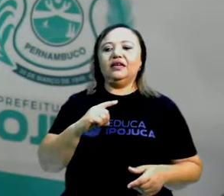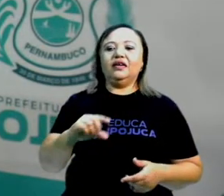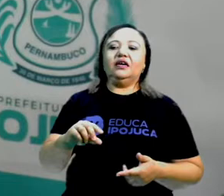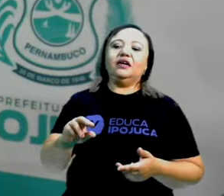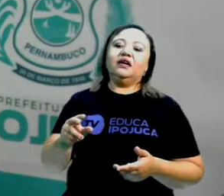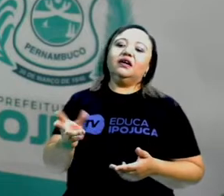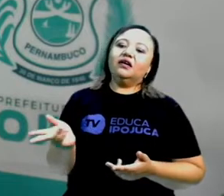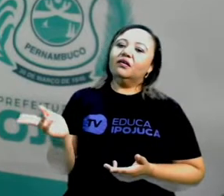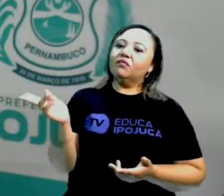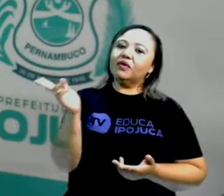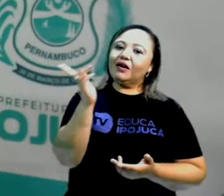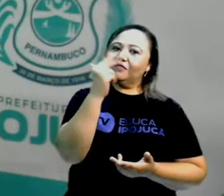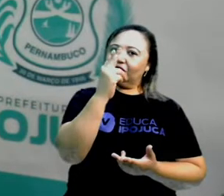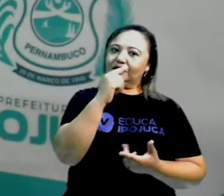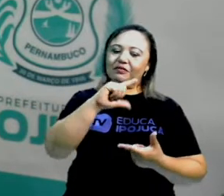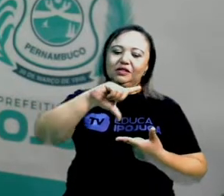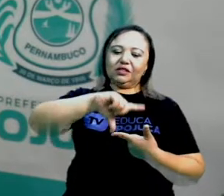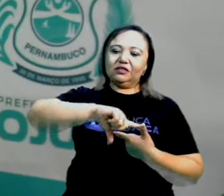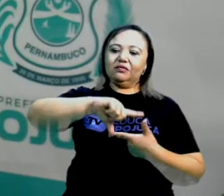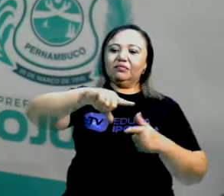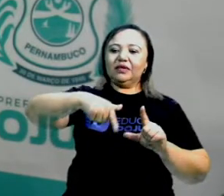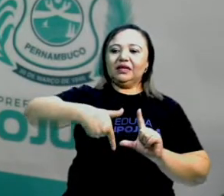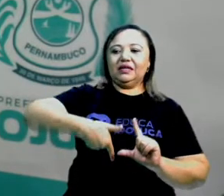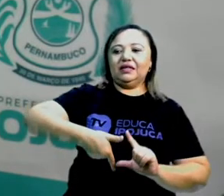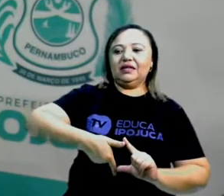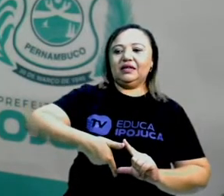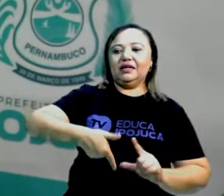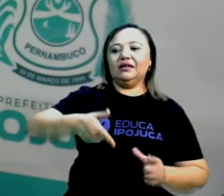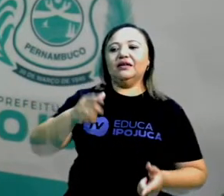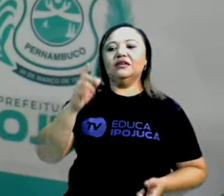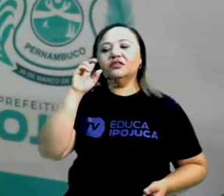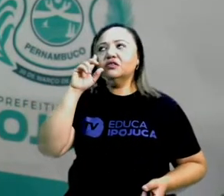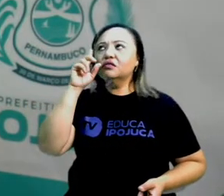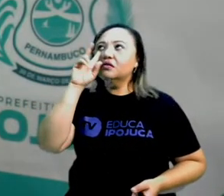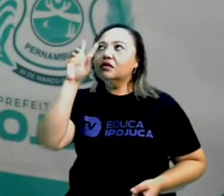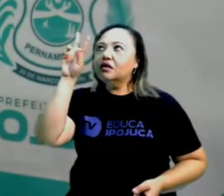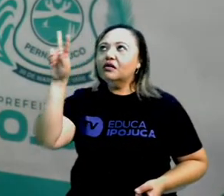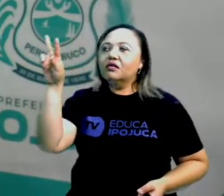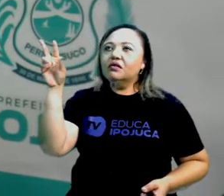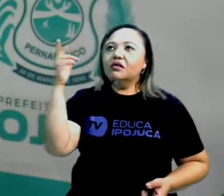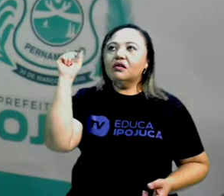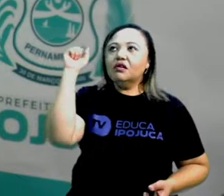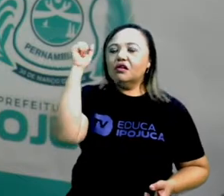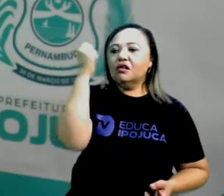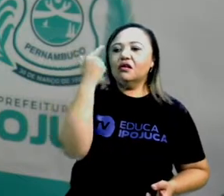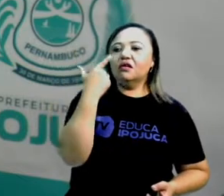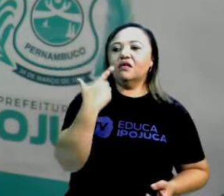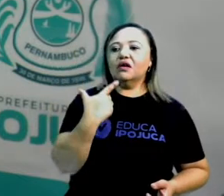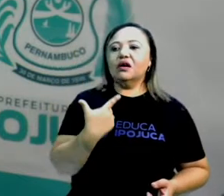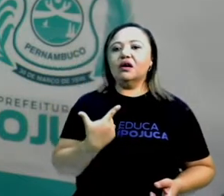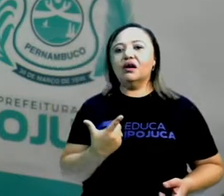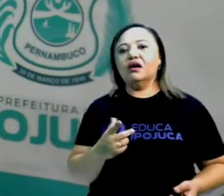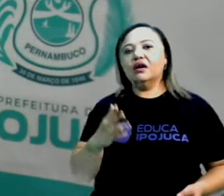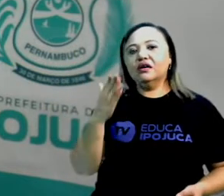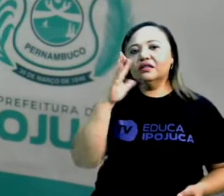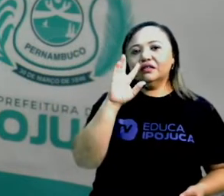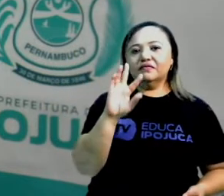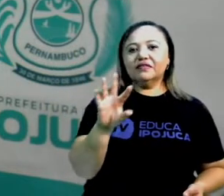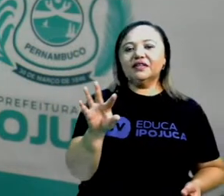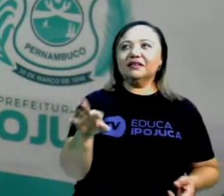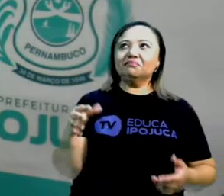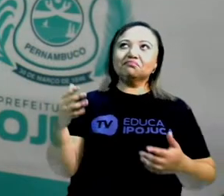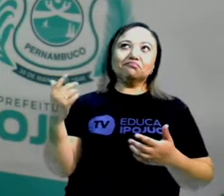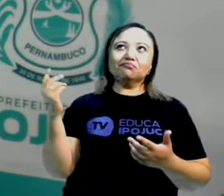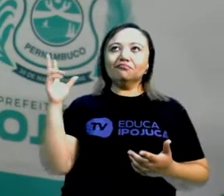Porque quando nós observamos até a lua, né? Quando a gente olha assim, a gente vê aquela bem plana assim